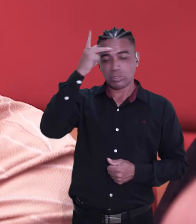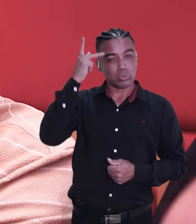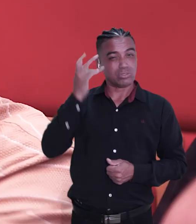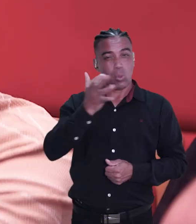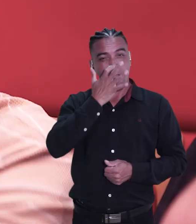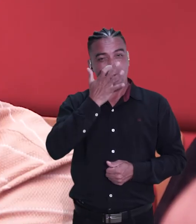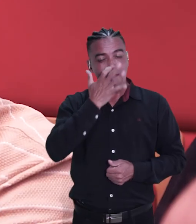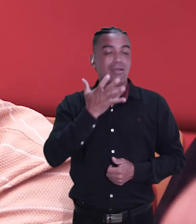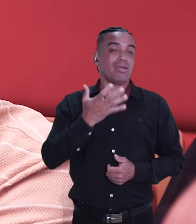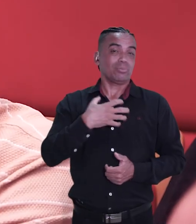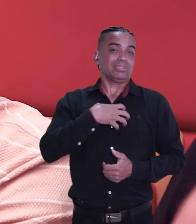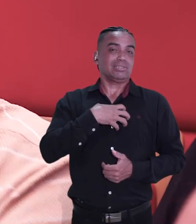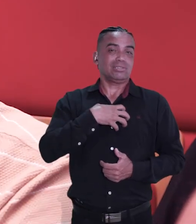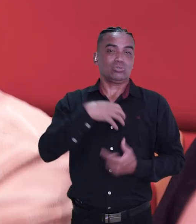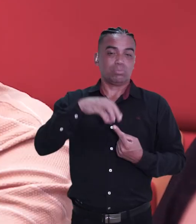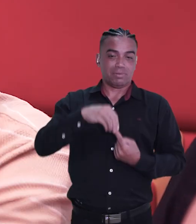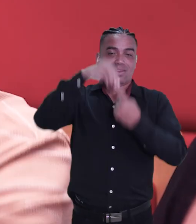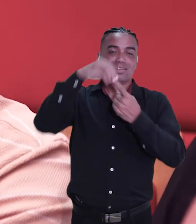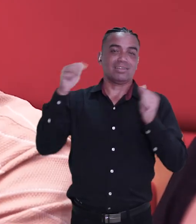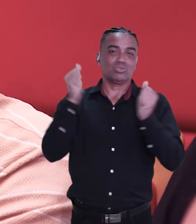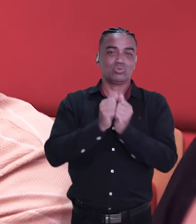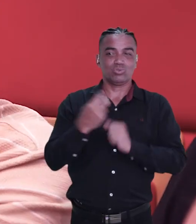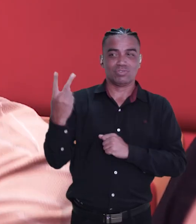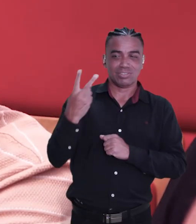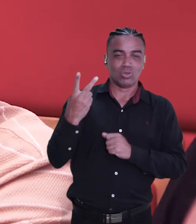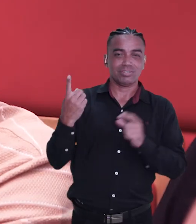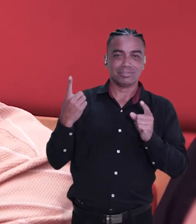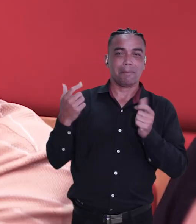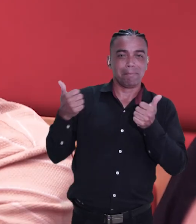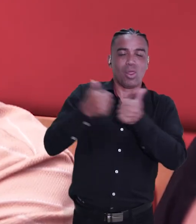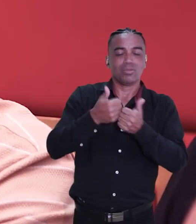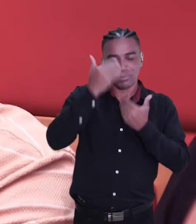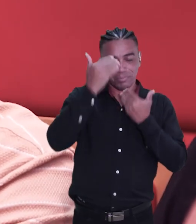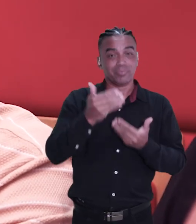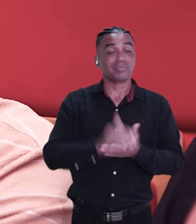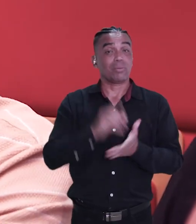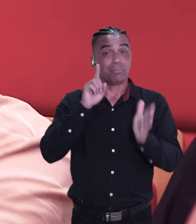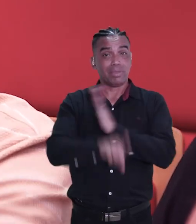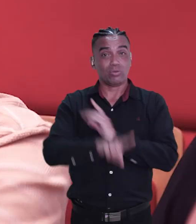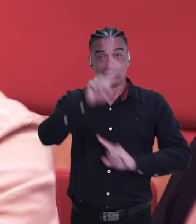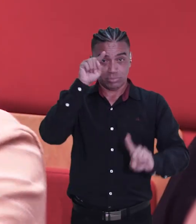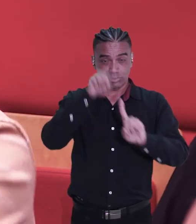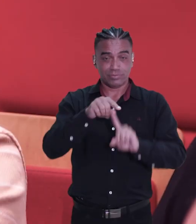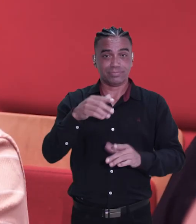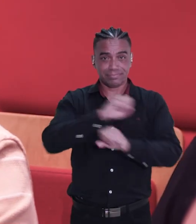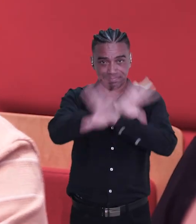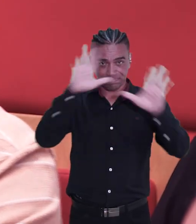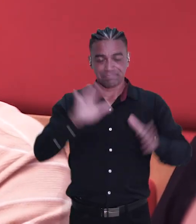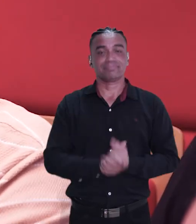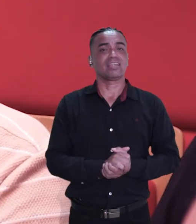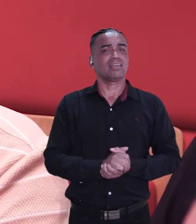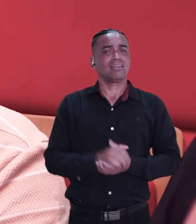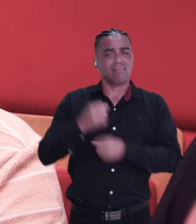pessoas brilhantes que eu admiro demais. Me sinto privilegiado de estar aqui com vocês dois. Muito obrigado mesmo. Pois bem, então a pergunta